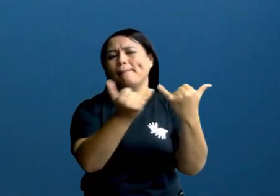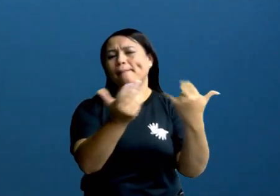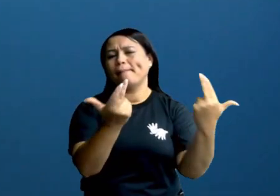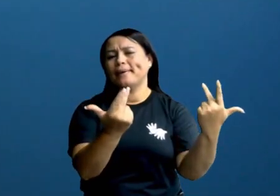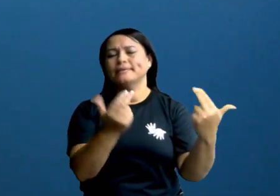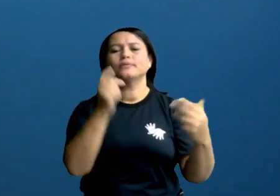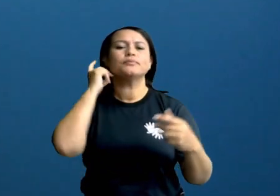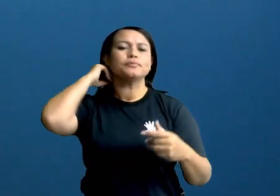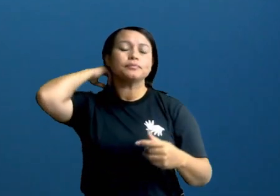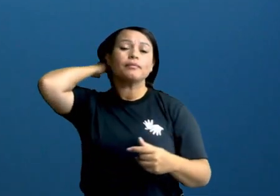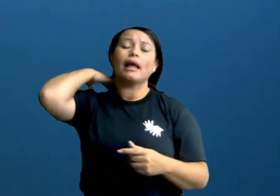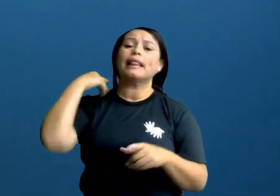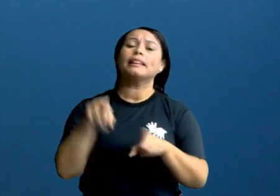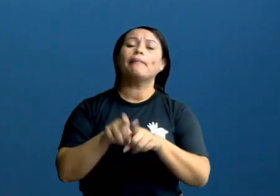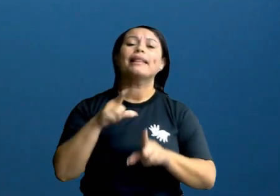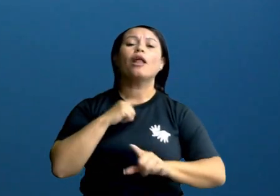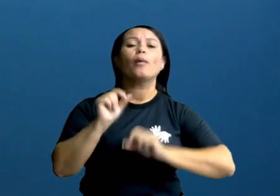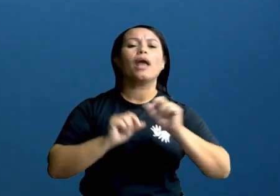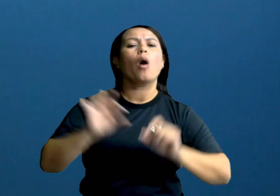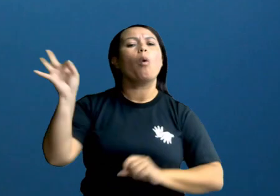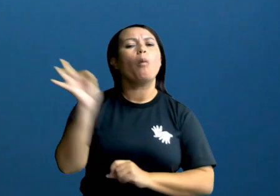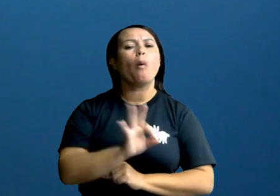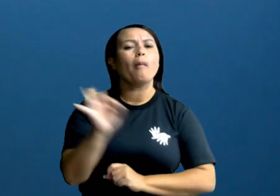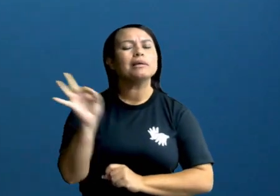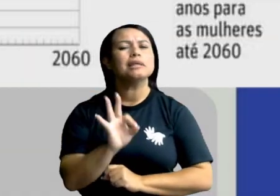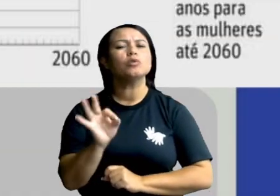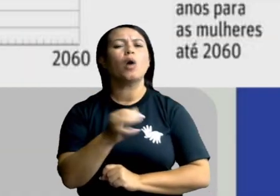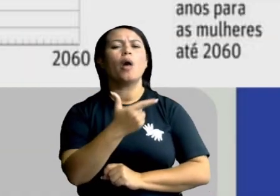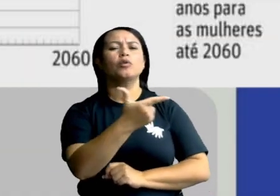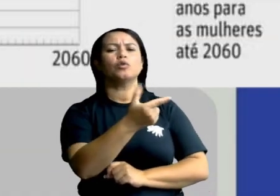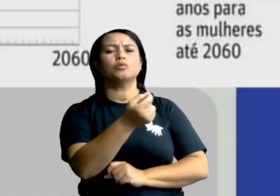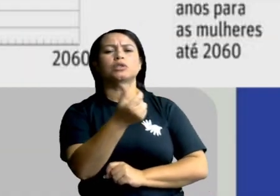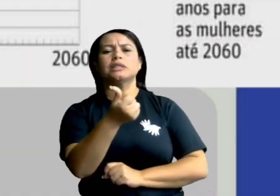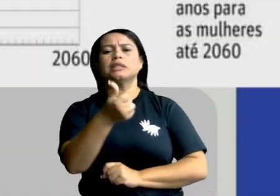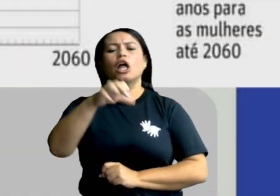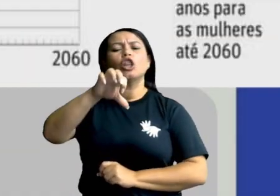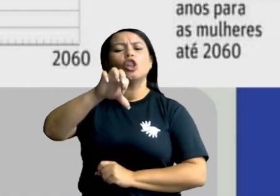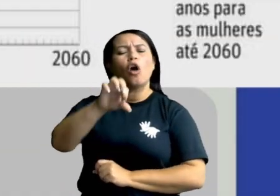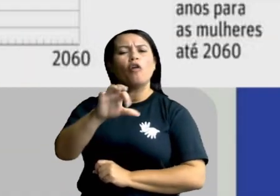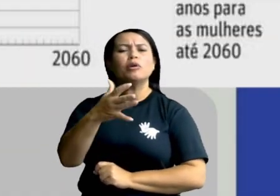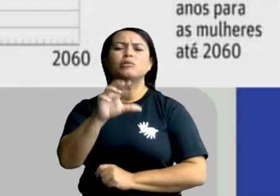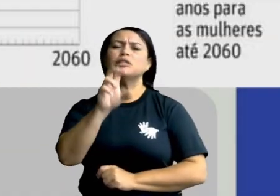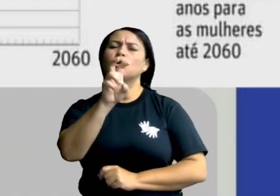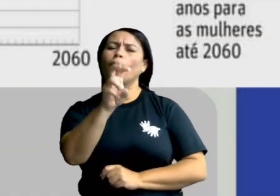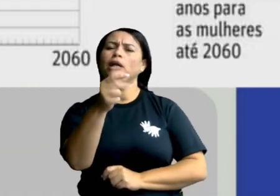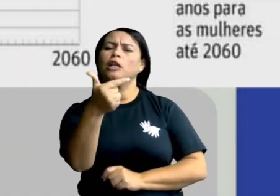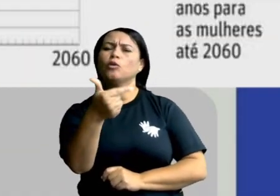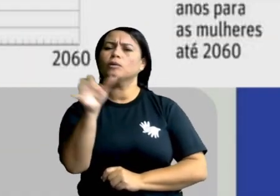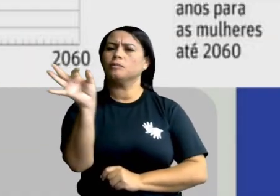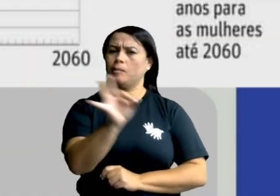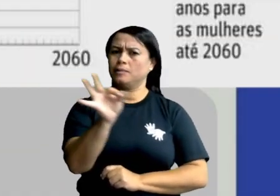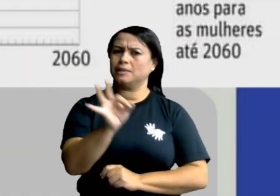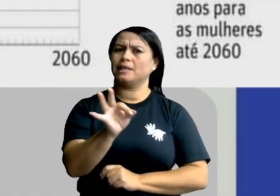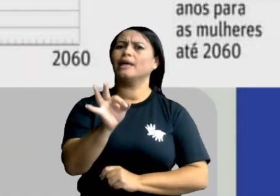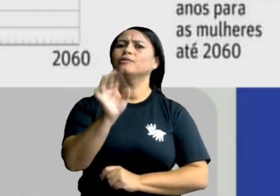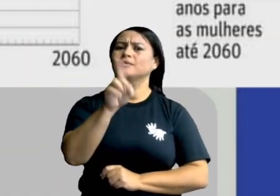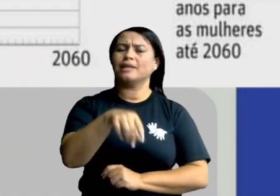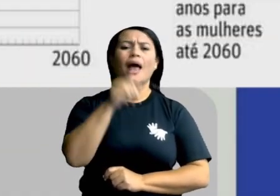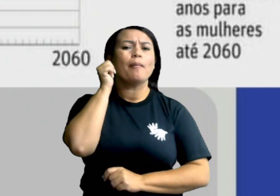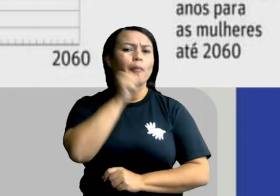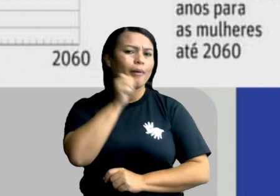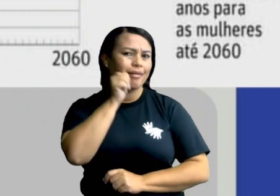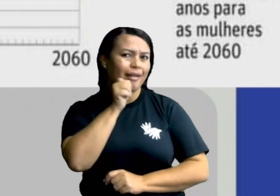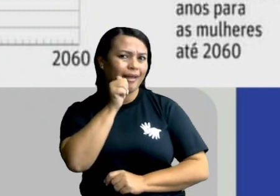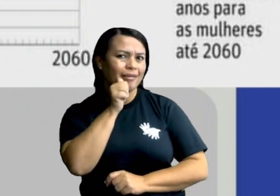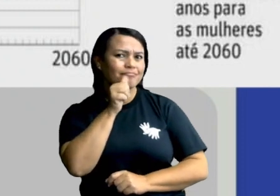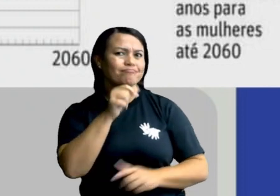aí, existe aí um percentual, segundo dados de 2019, né, de quase 52% da população é feminina e um